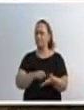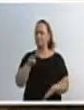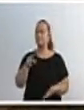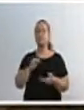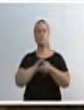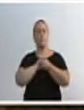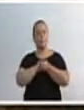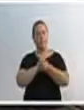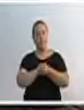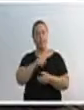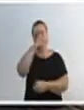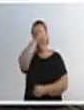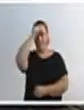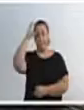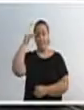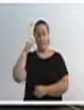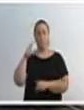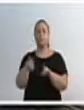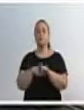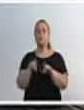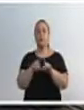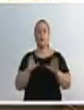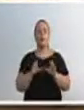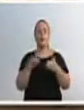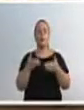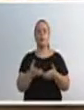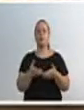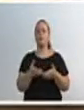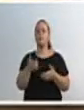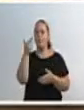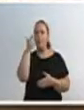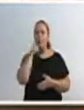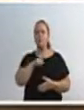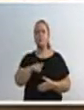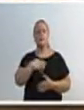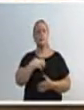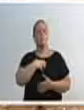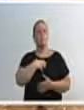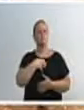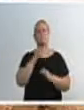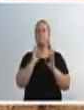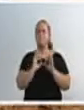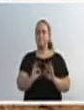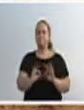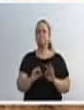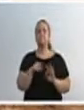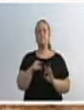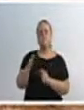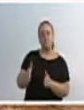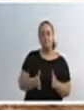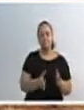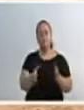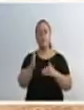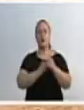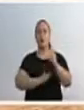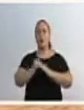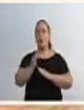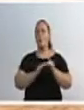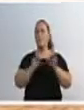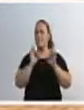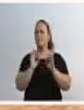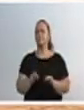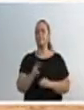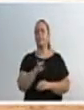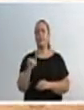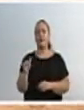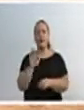iniciativa e fazer com que essa comunidade seja prestigiada por mais essa obra que